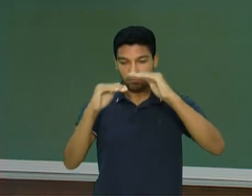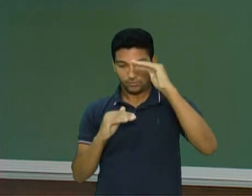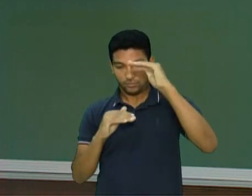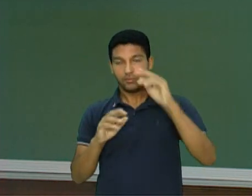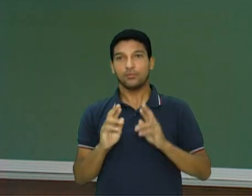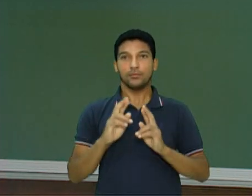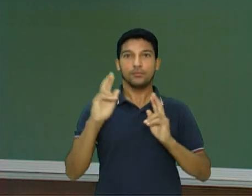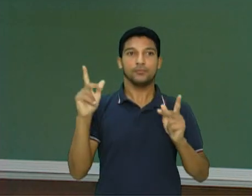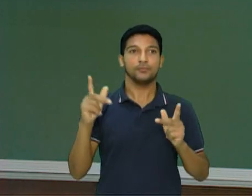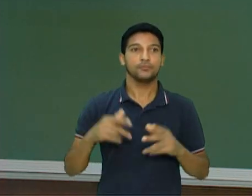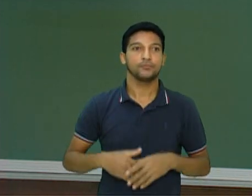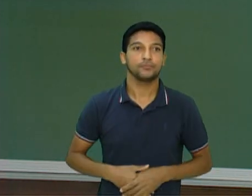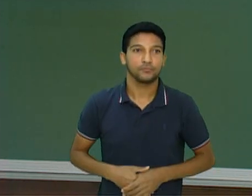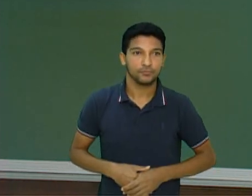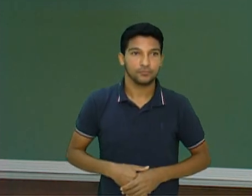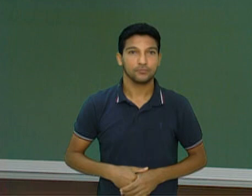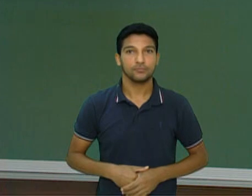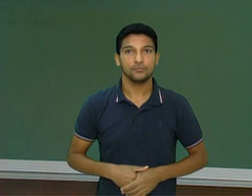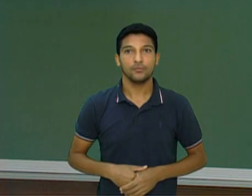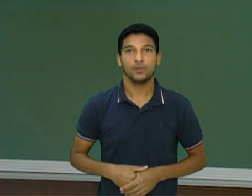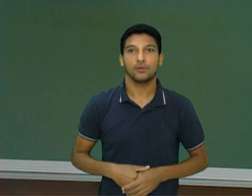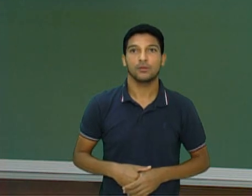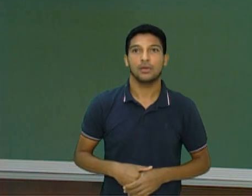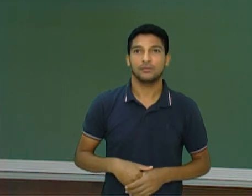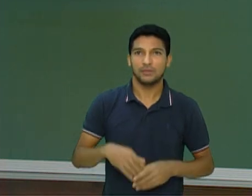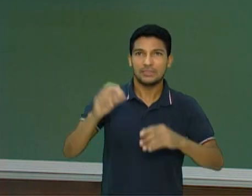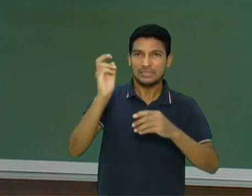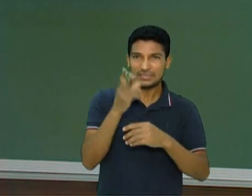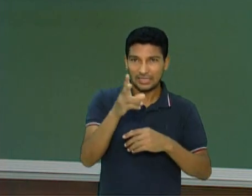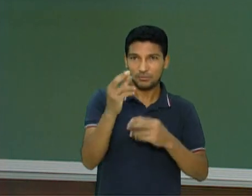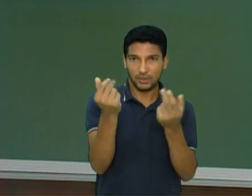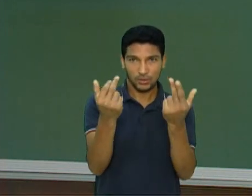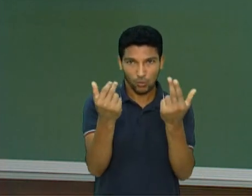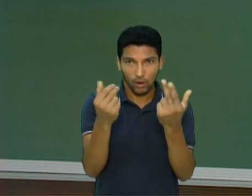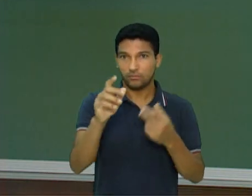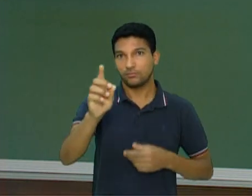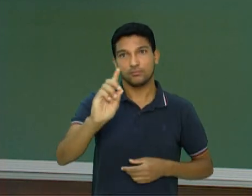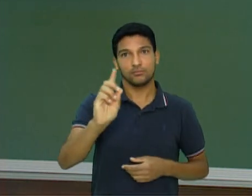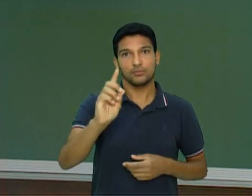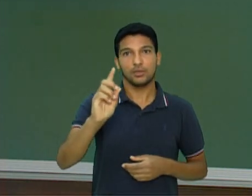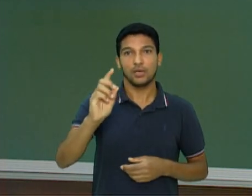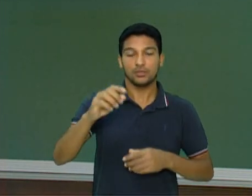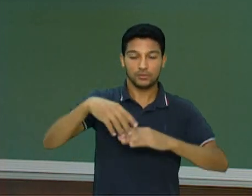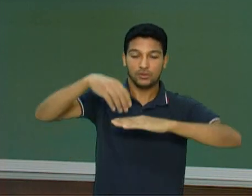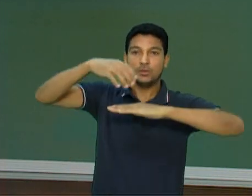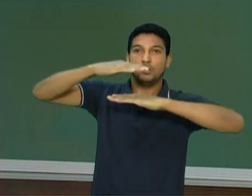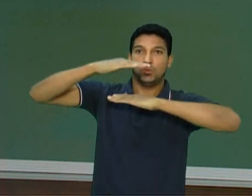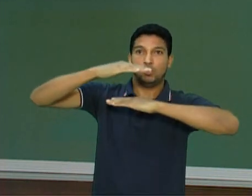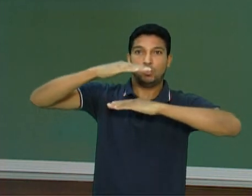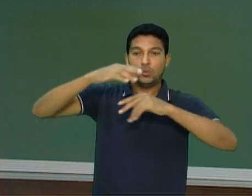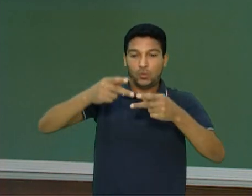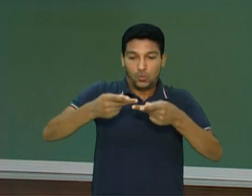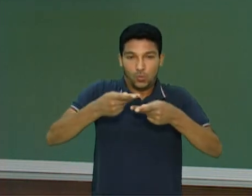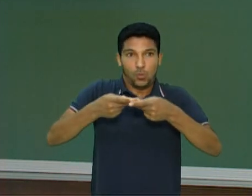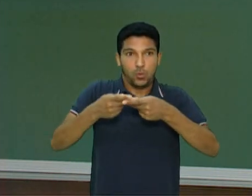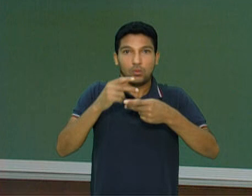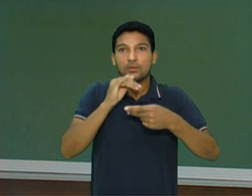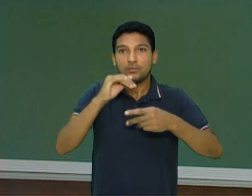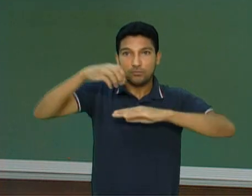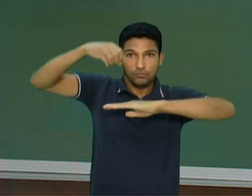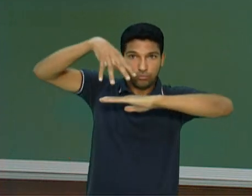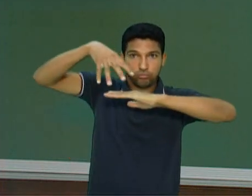outro slide anterior, que nem sempre a projeção é idêntico à figura que a gente tem ali, ok? Ao objeto